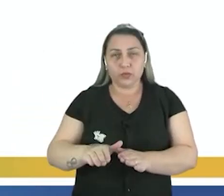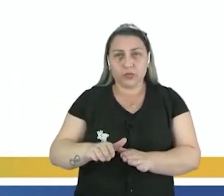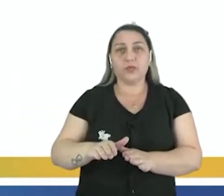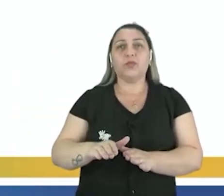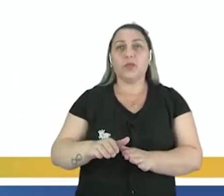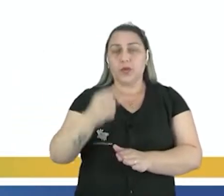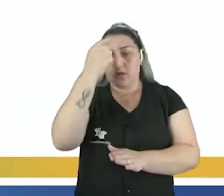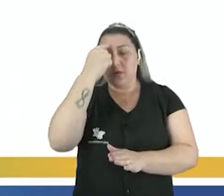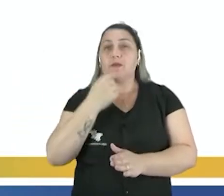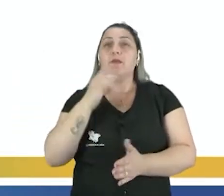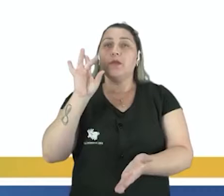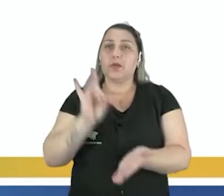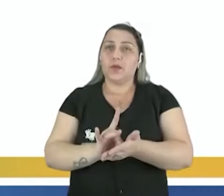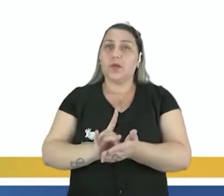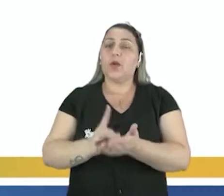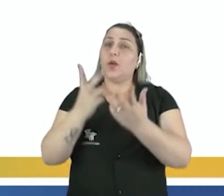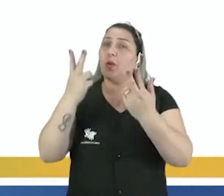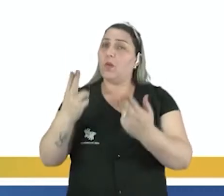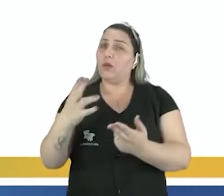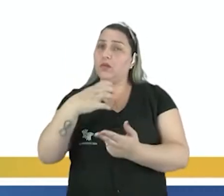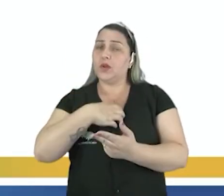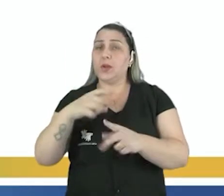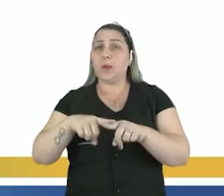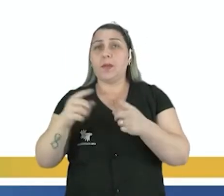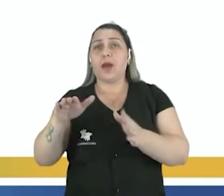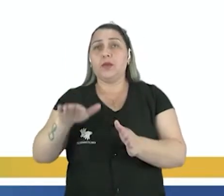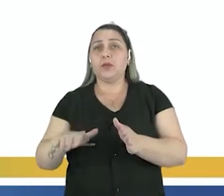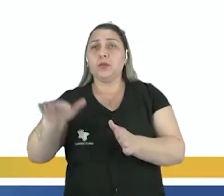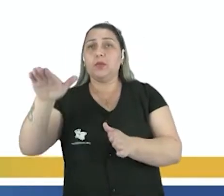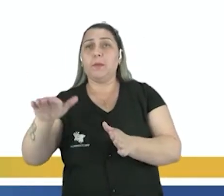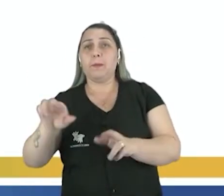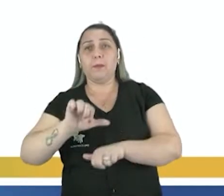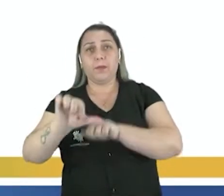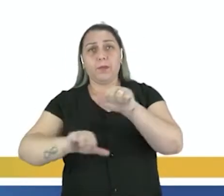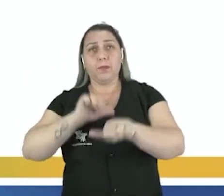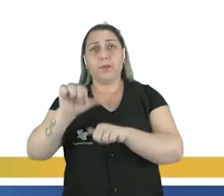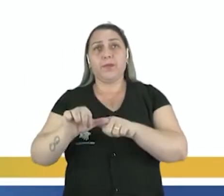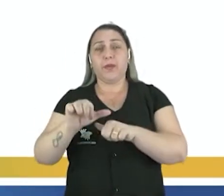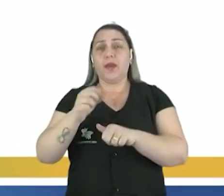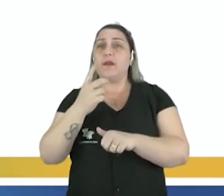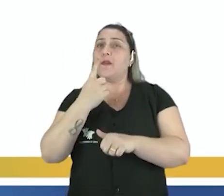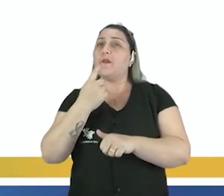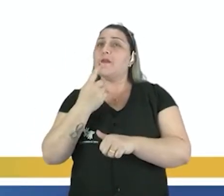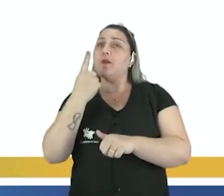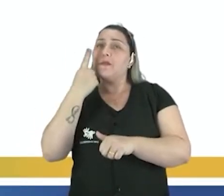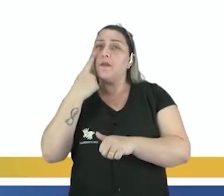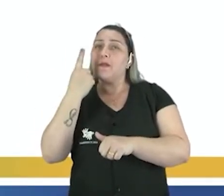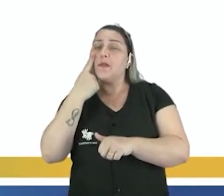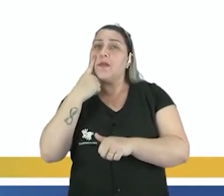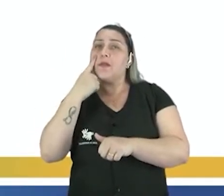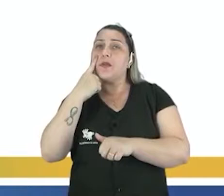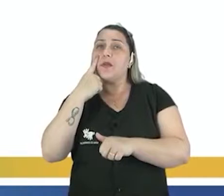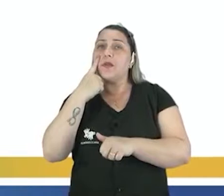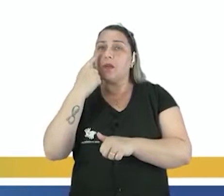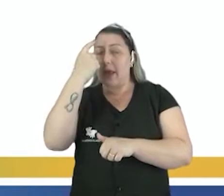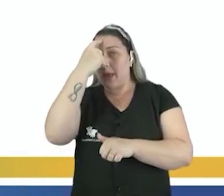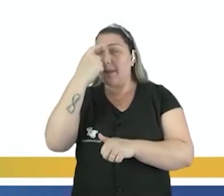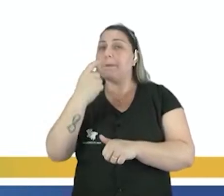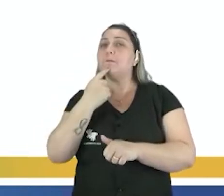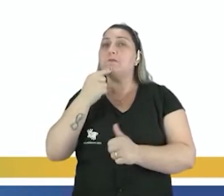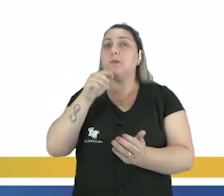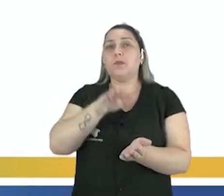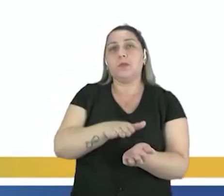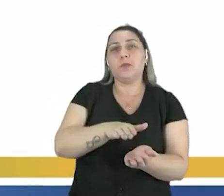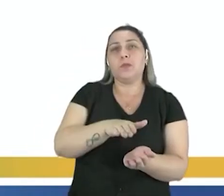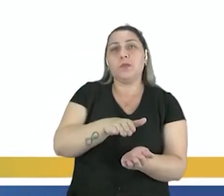original, mantendo a sua forma. Então repare no primeiro desenho aí. Repare que o bonequinho, a imagem dele está se